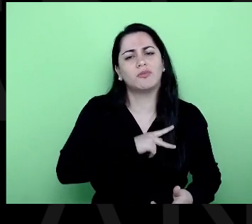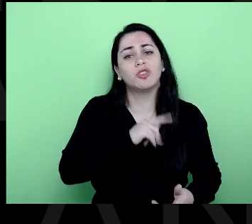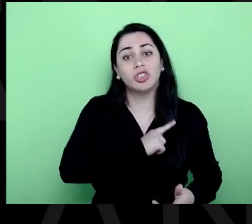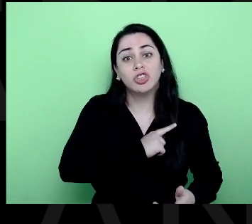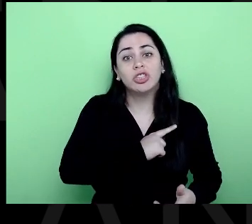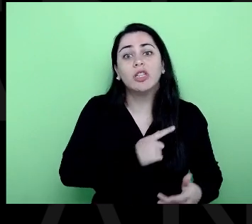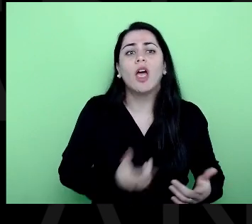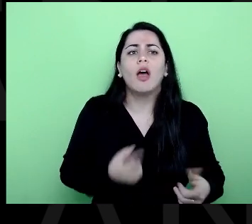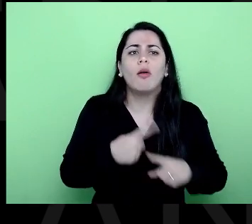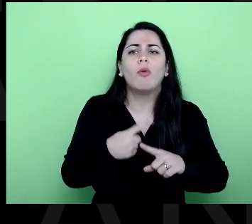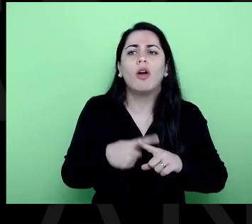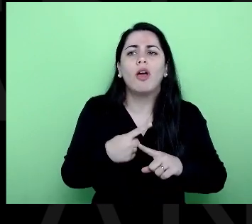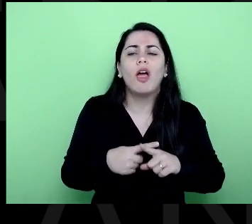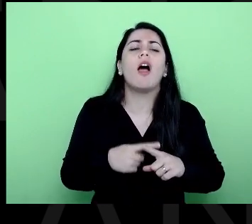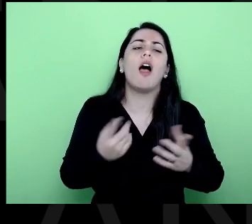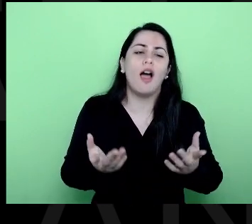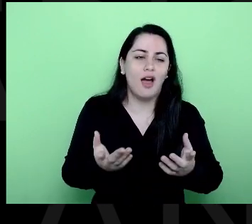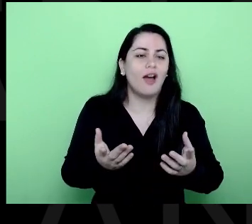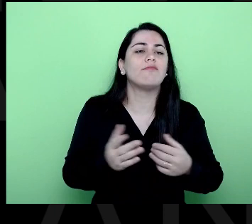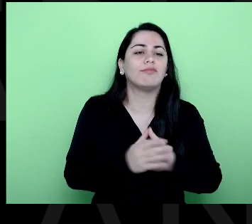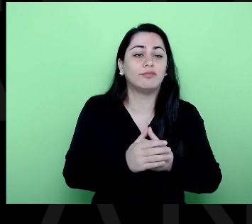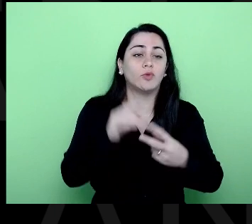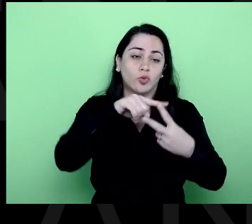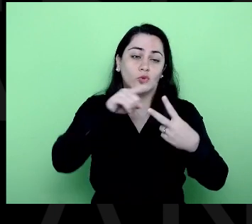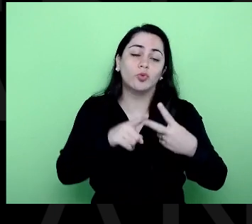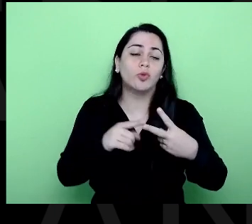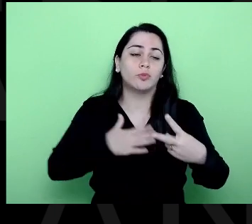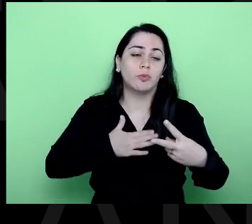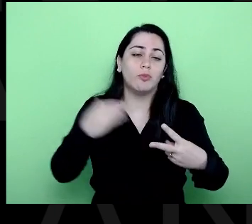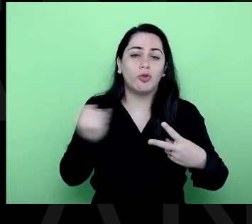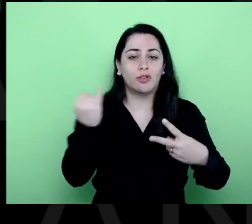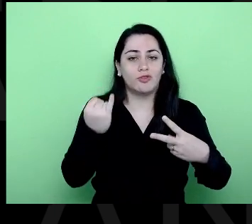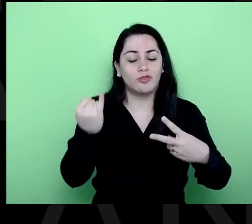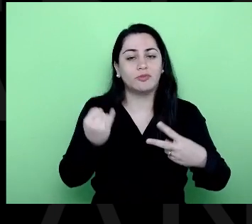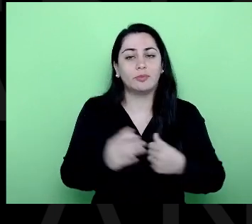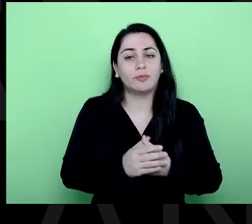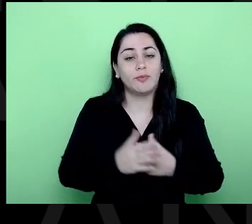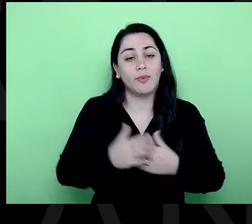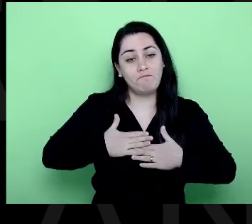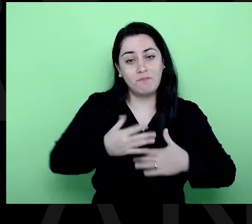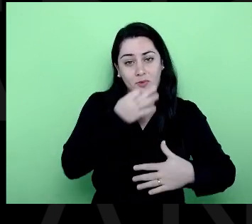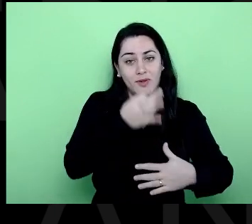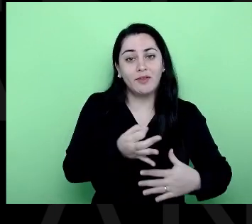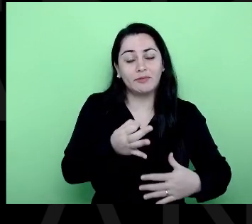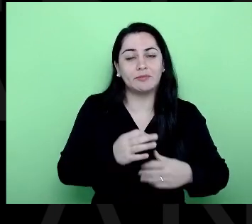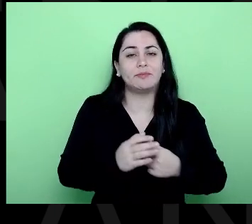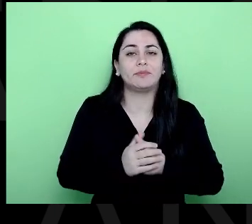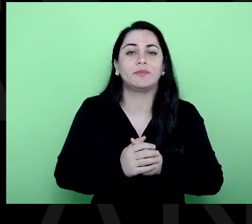mim. Esses dois fatores são fundamentais, na minha opinião.